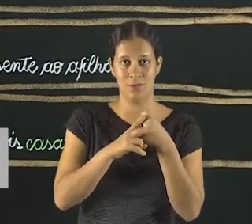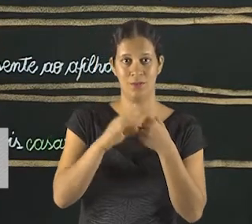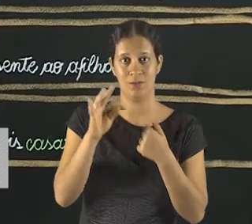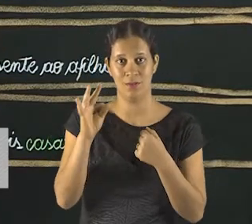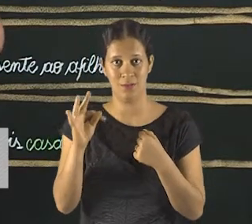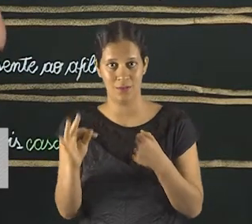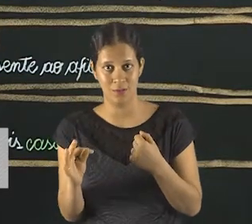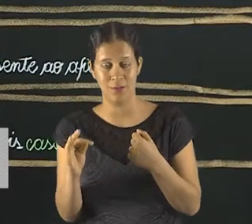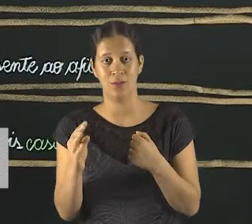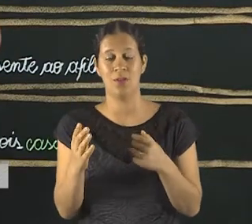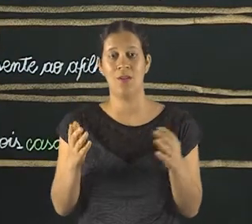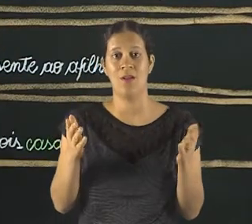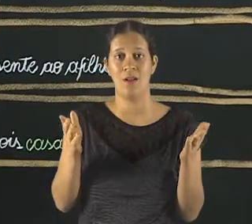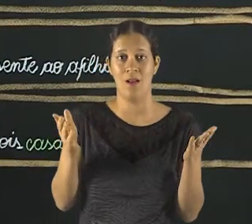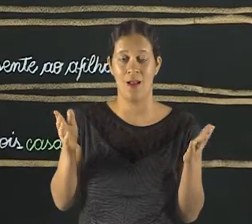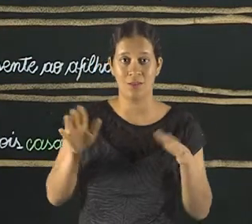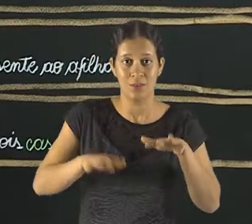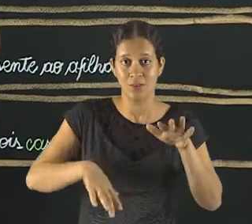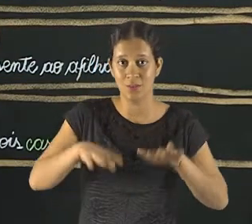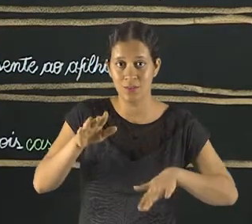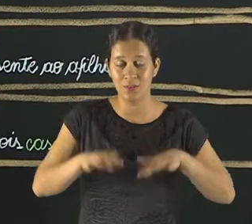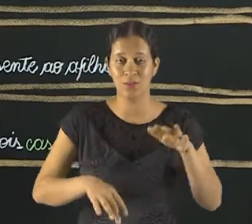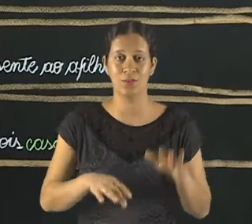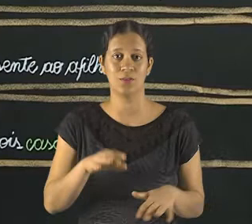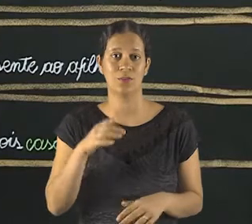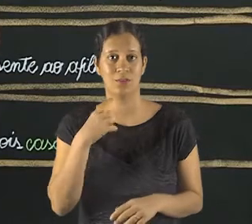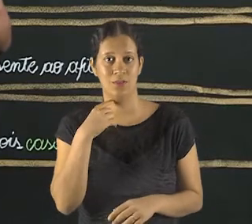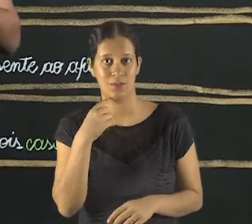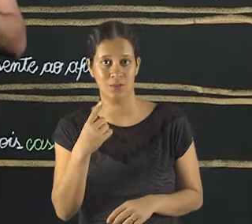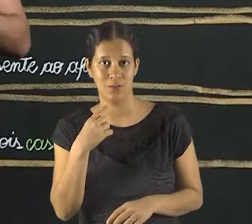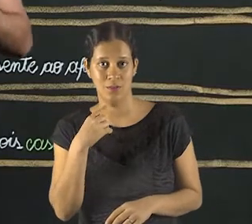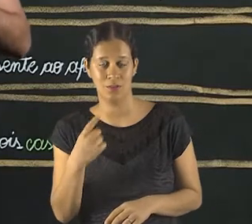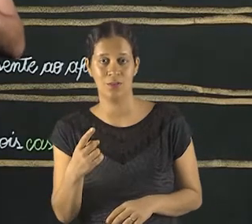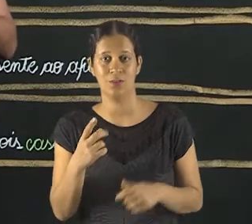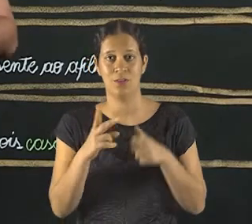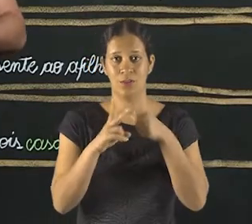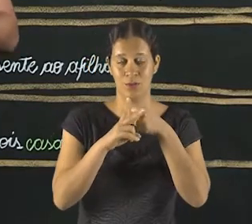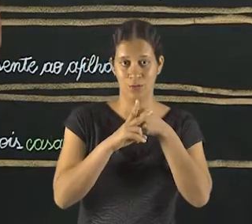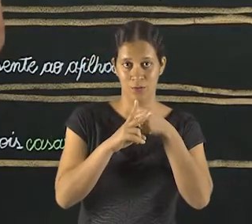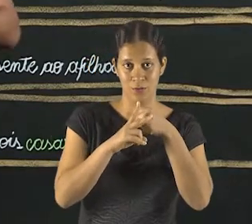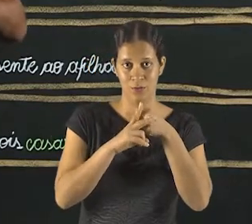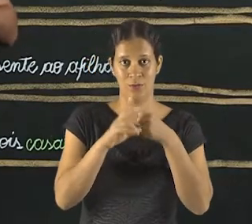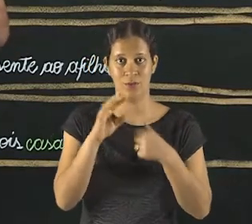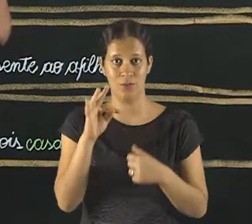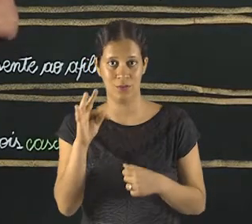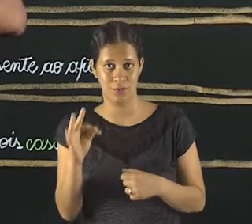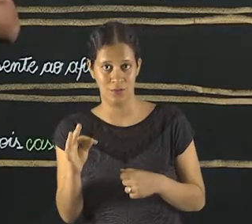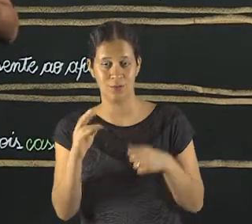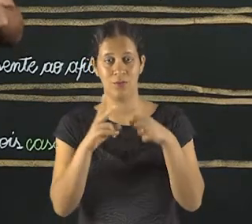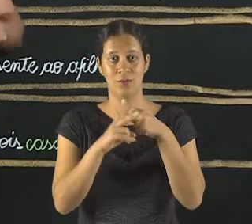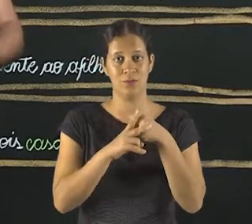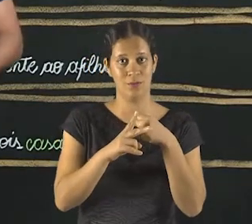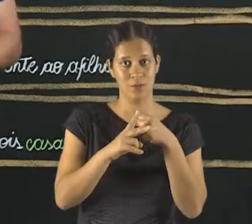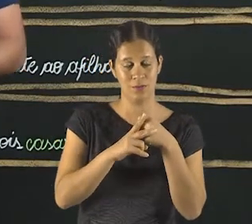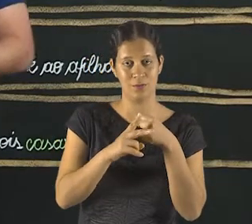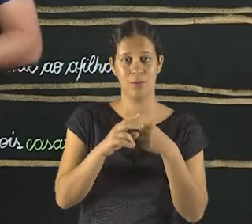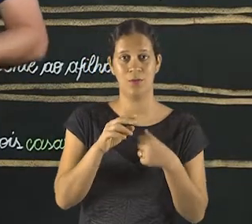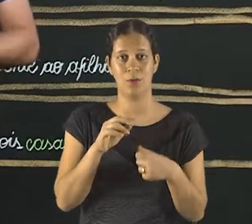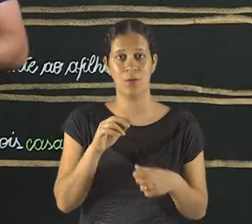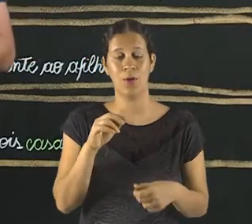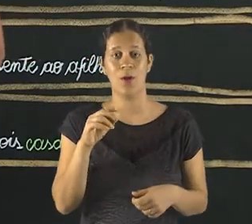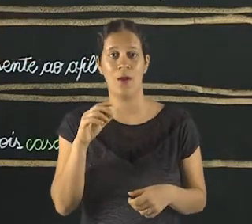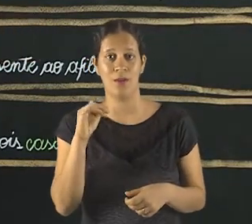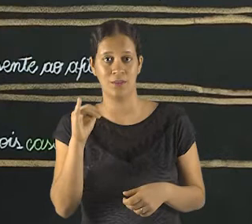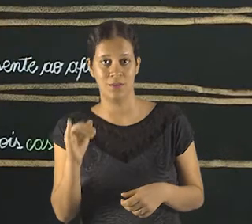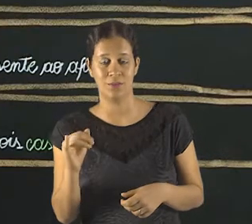tanto ocupam as aulas de língua portuguesa e às vezes geram muitas dúvidas. Quando a gente estiver se referindo aos verbos transitivos e intransitivos, a gente está